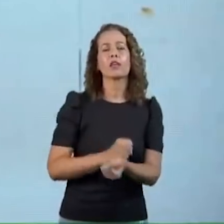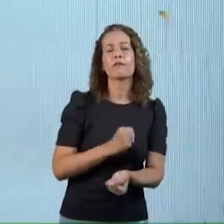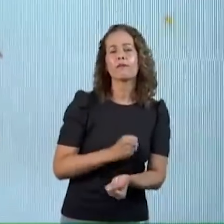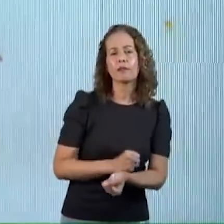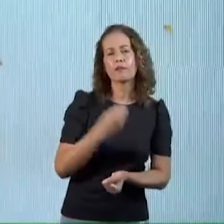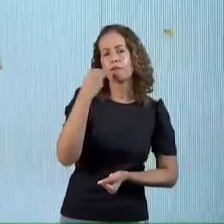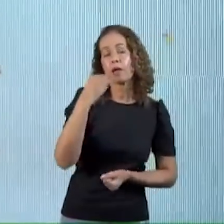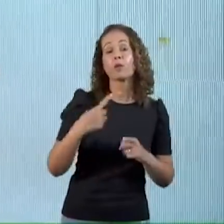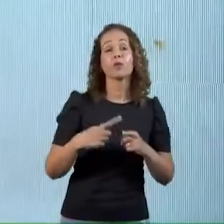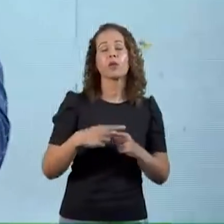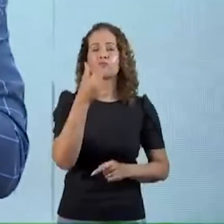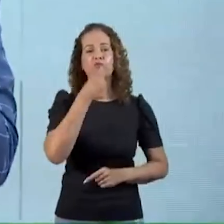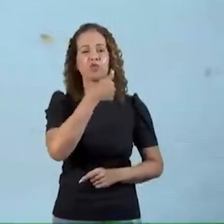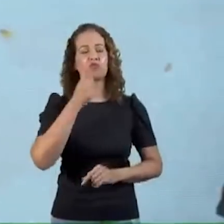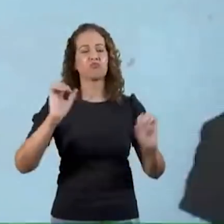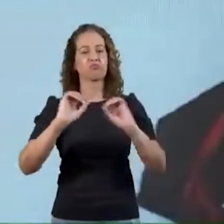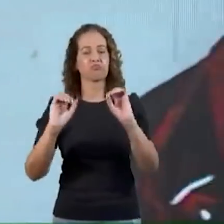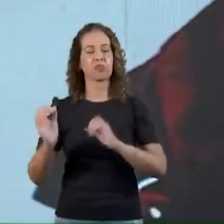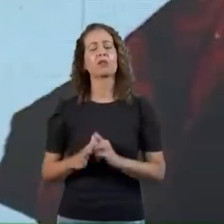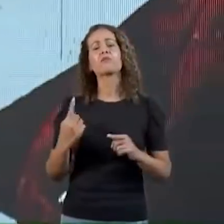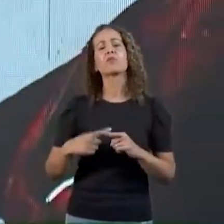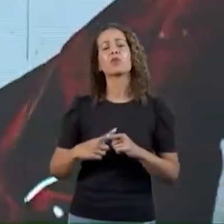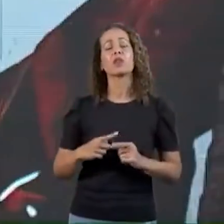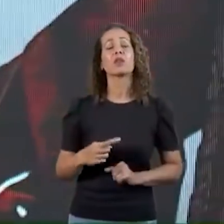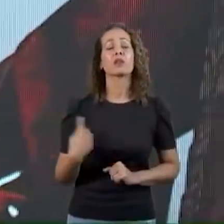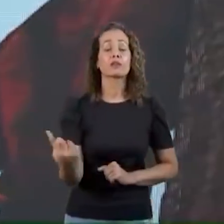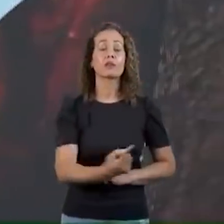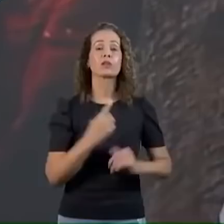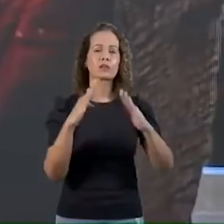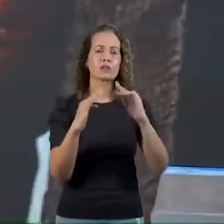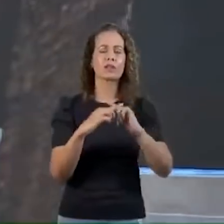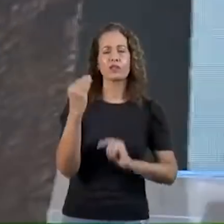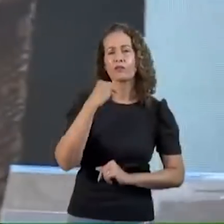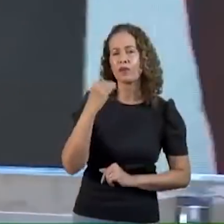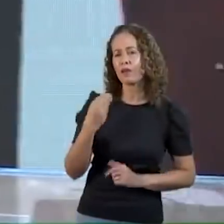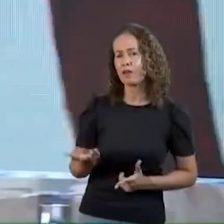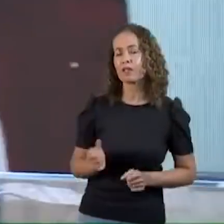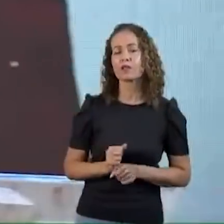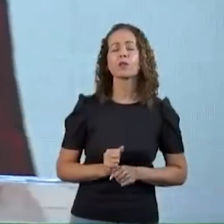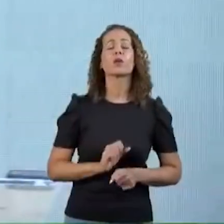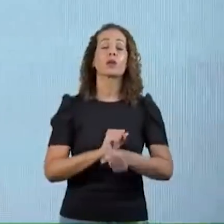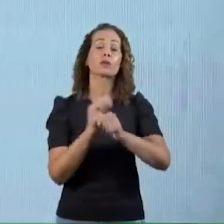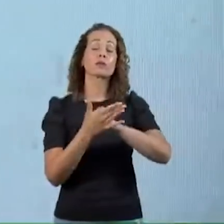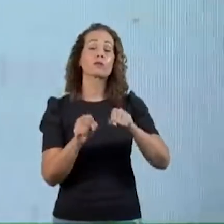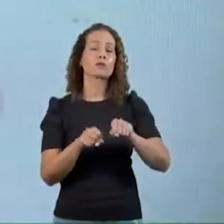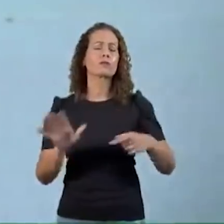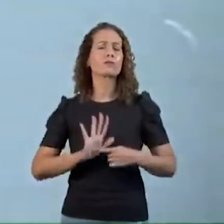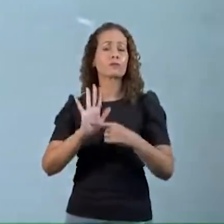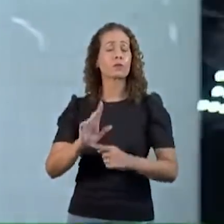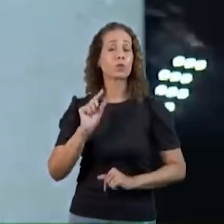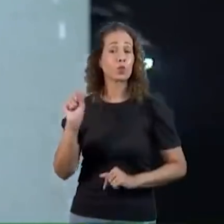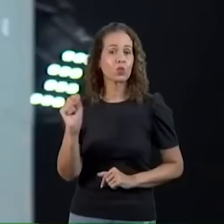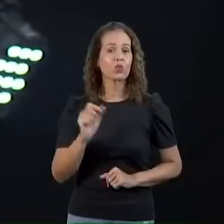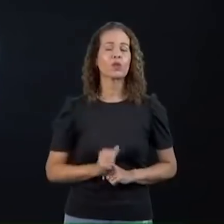fraco no jejum. Sabe por que nossas igrejas estão fracas? Porque, você sabe o que a pandemia revelou, gente? A pandemia